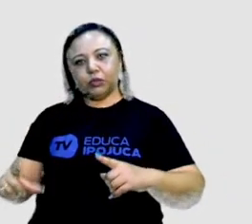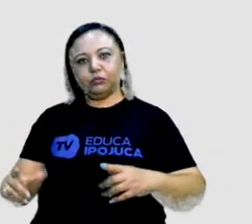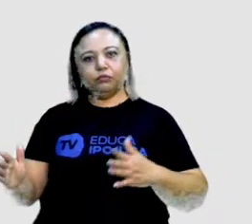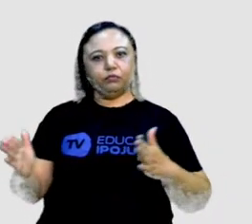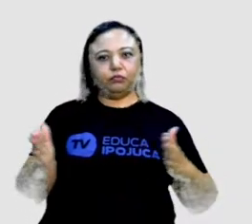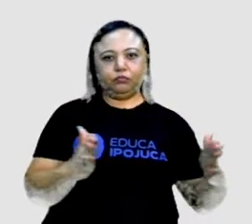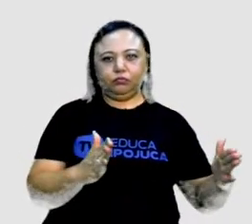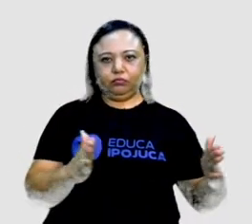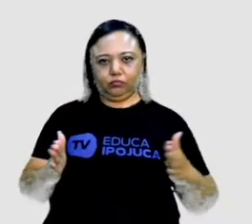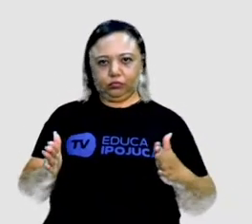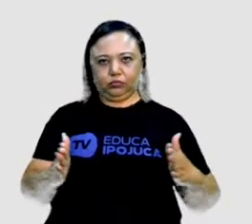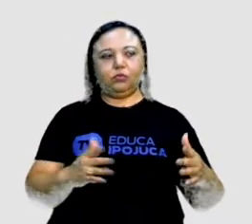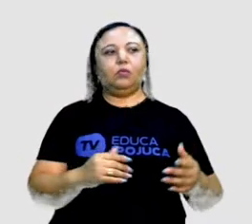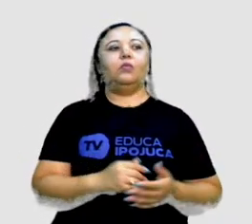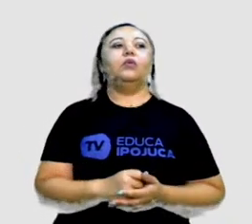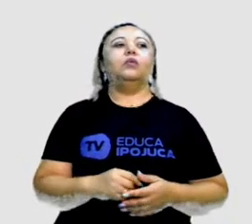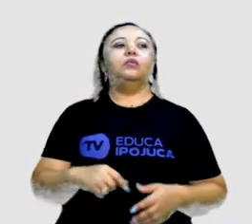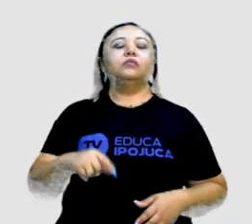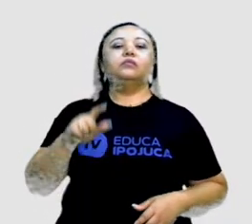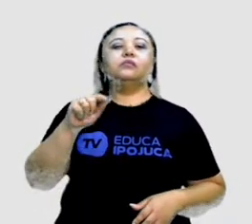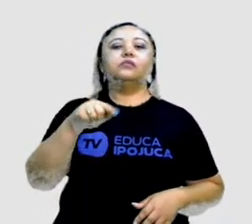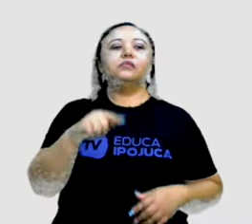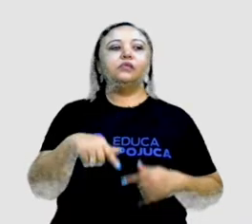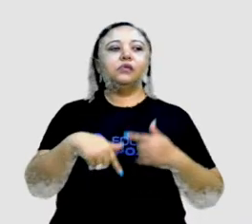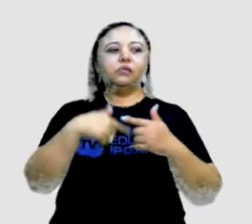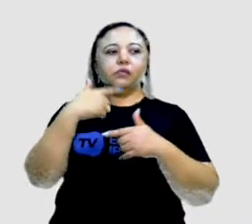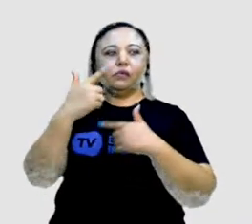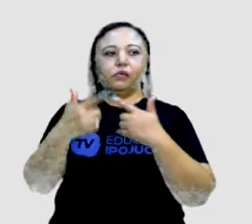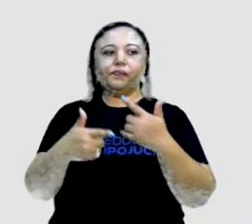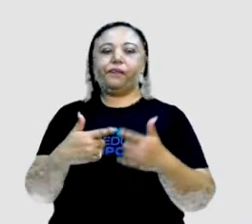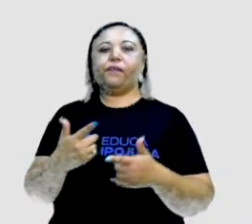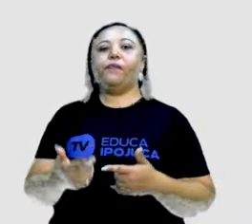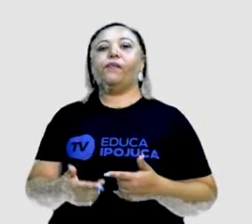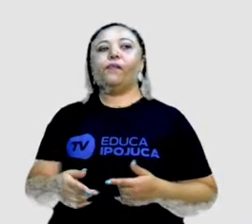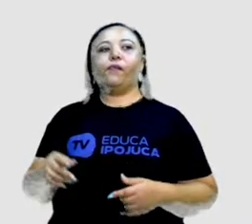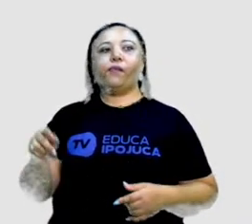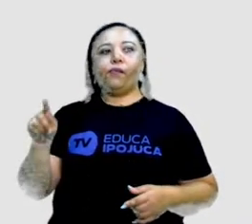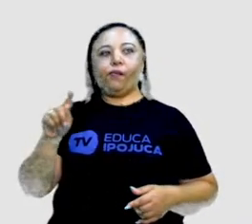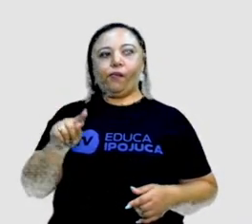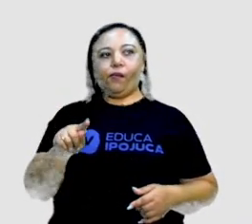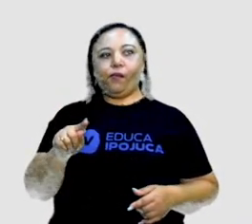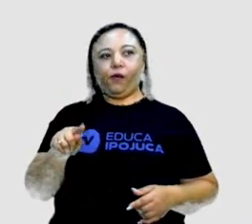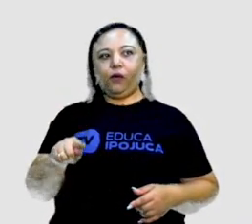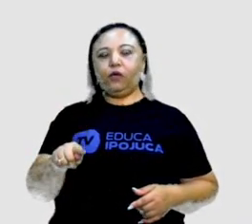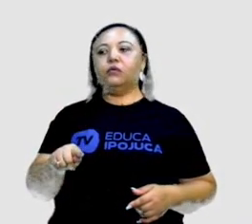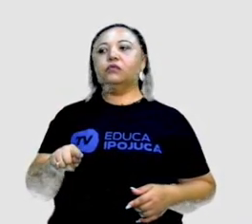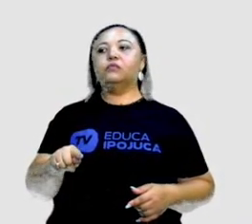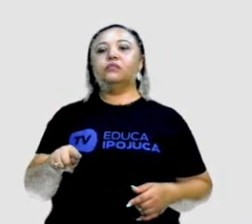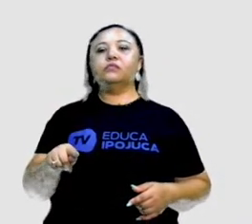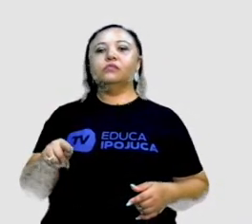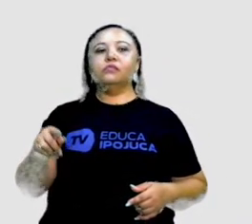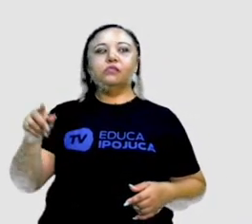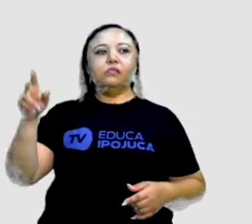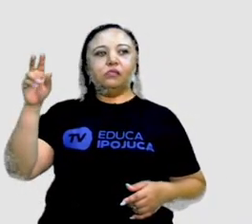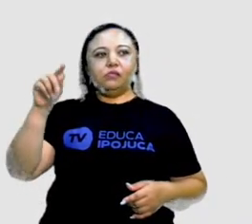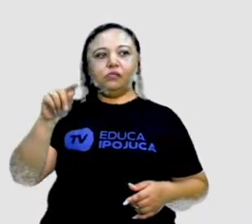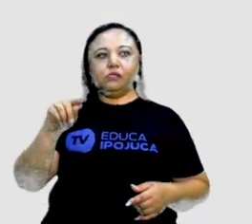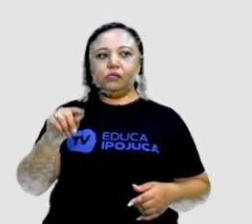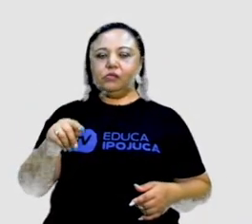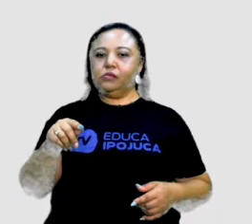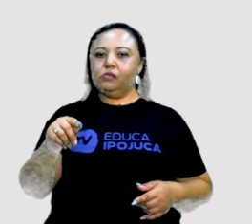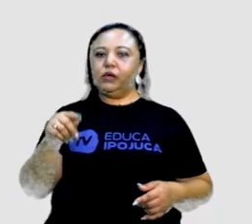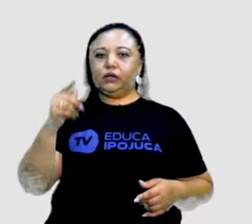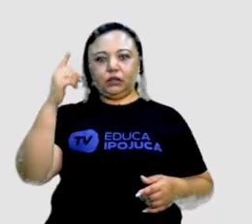quando nos dias de hoje, mesmo depois de muitos anos, então ela está fazendo... A inferência que nós fazemos, que